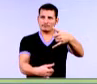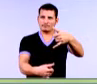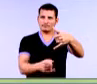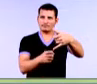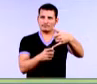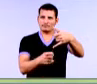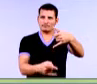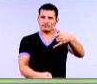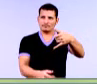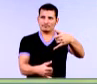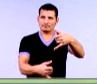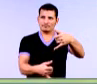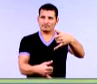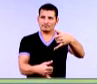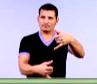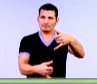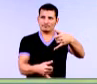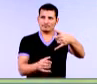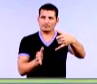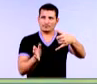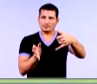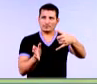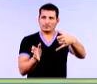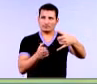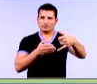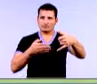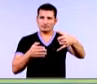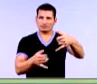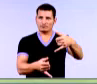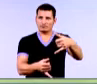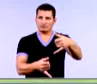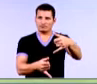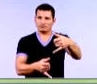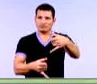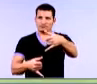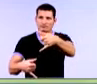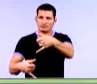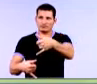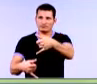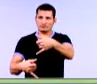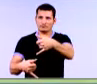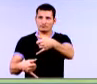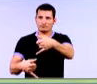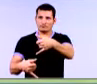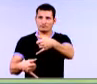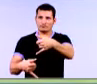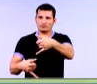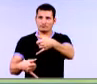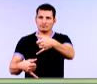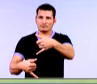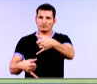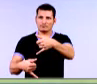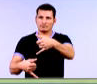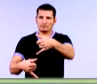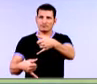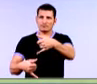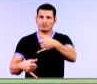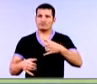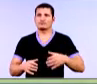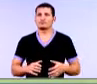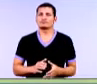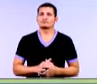indentei o código um pouco mais para frente para iniciar a nova chamada. E novamente fiz a